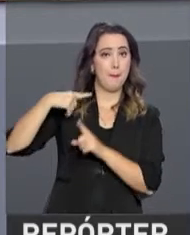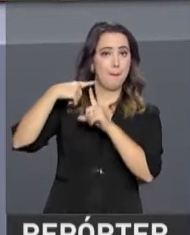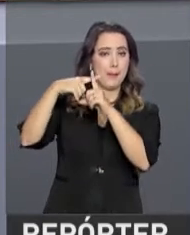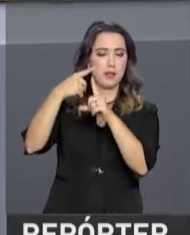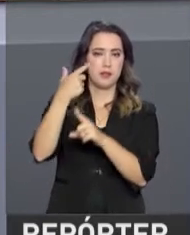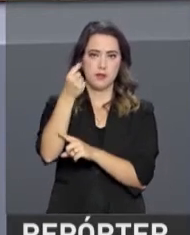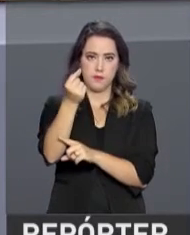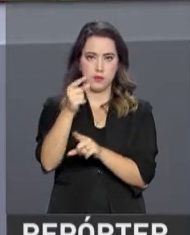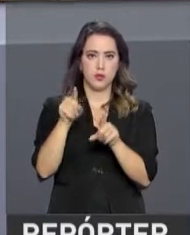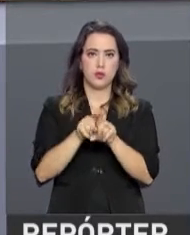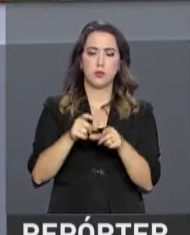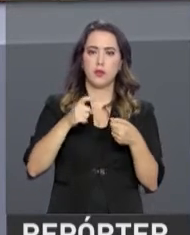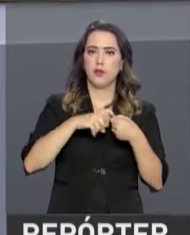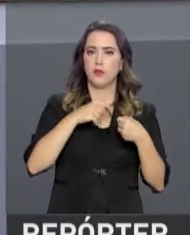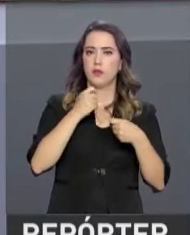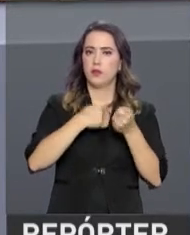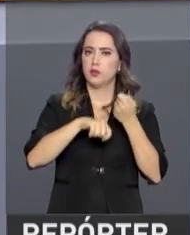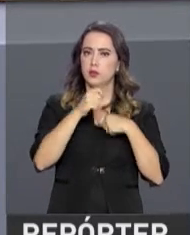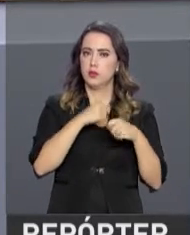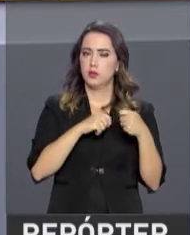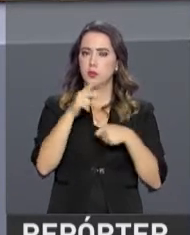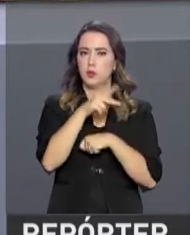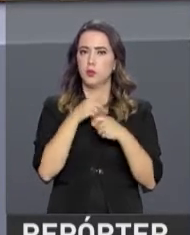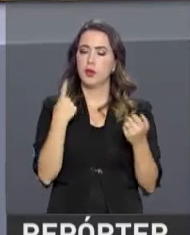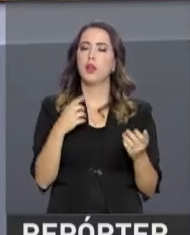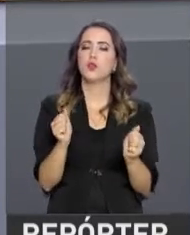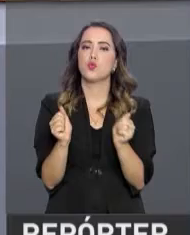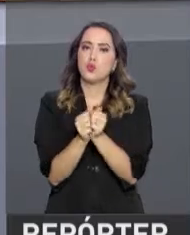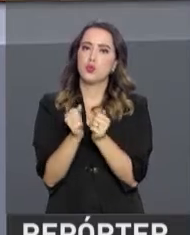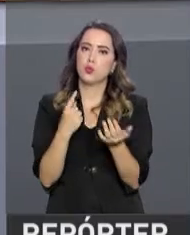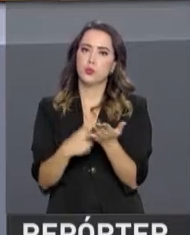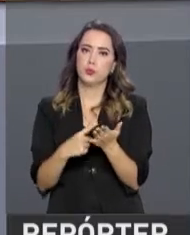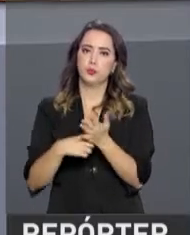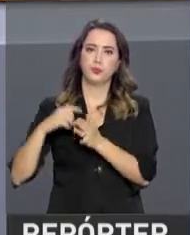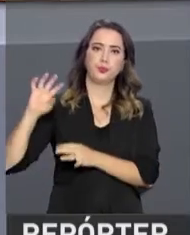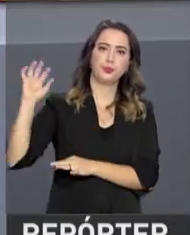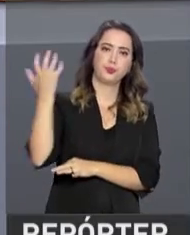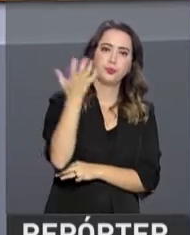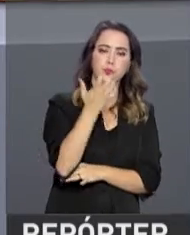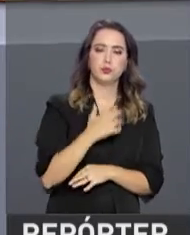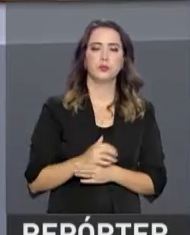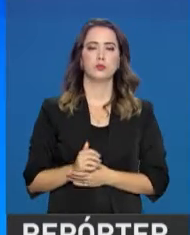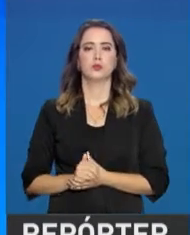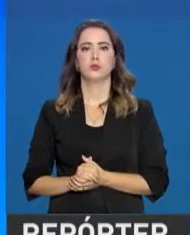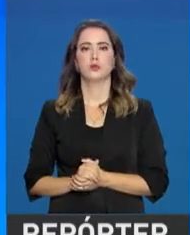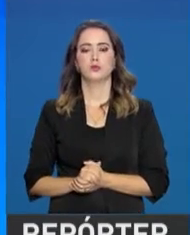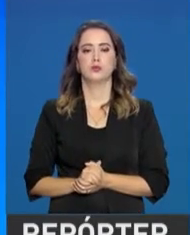do país ocorre sem deixar de lado o compromisso com o meio ambiente e os recursos hídricos.